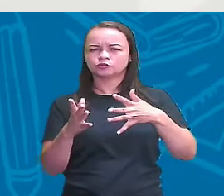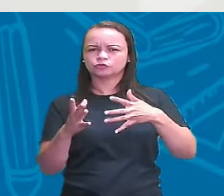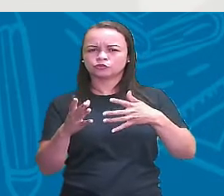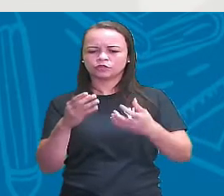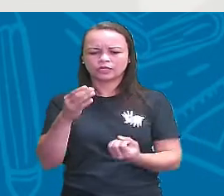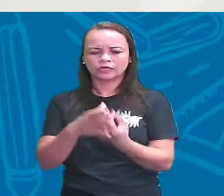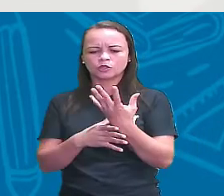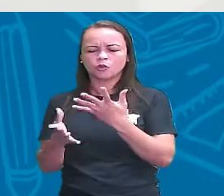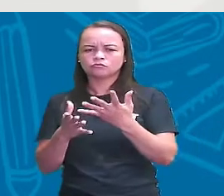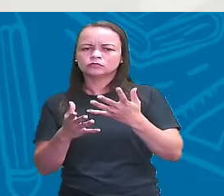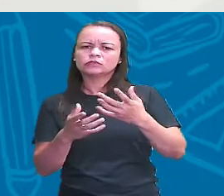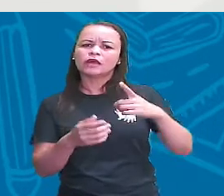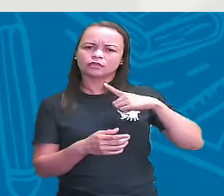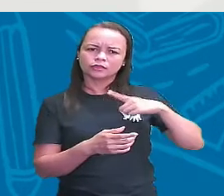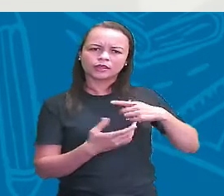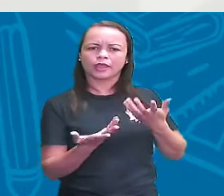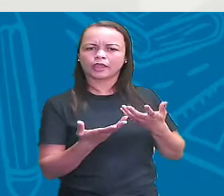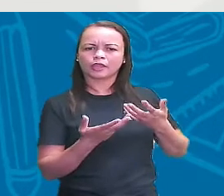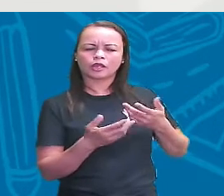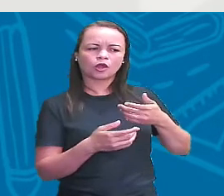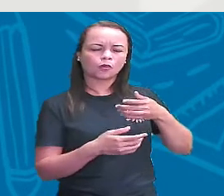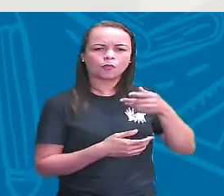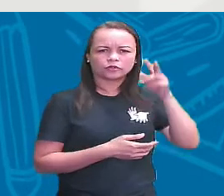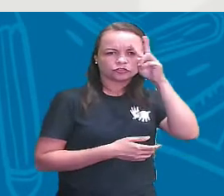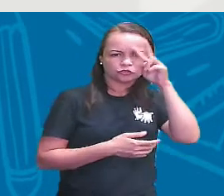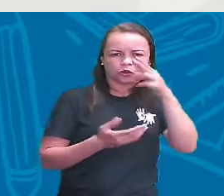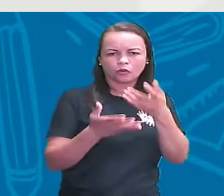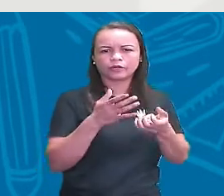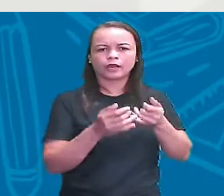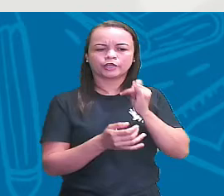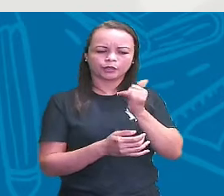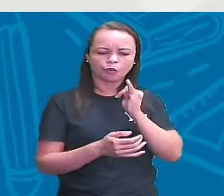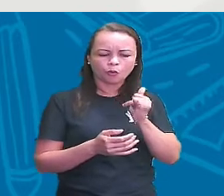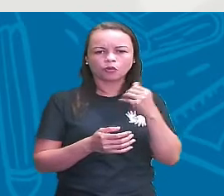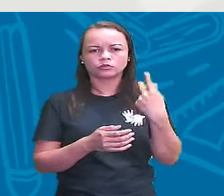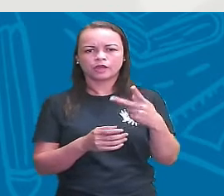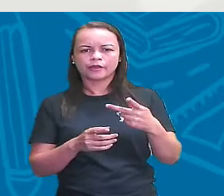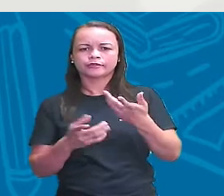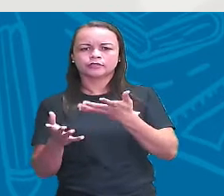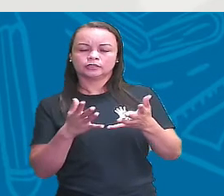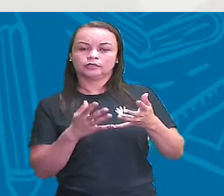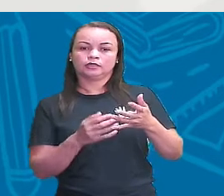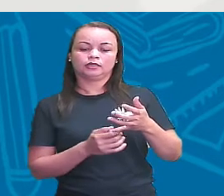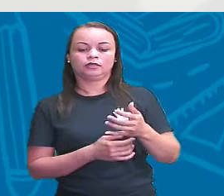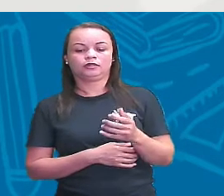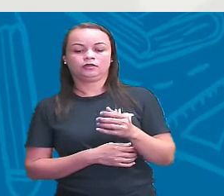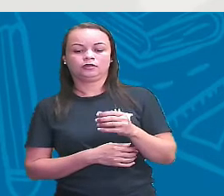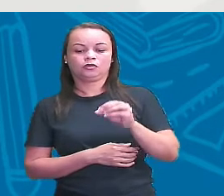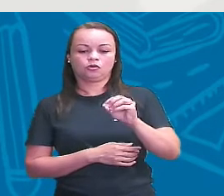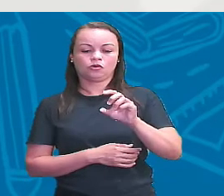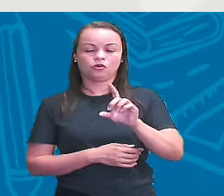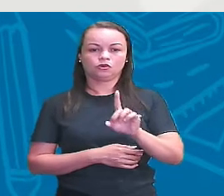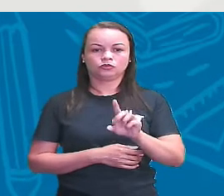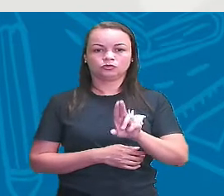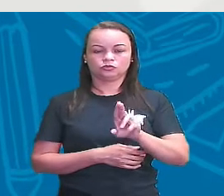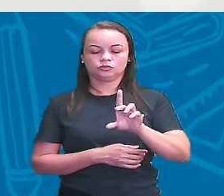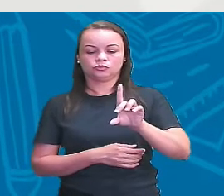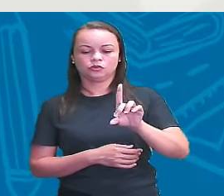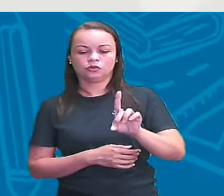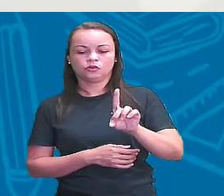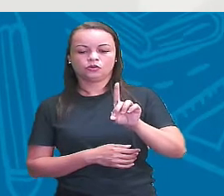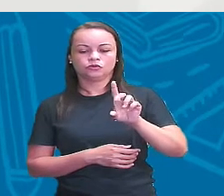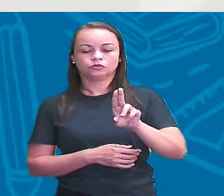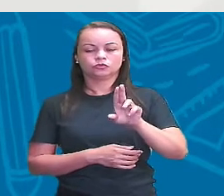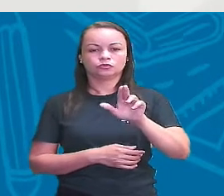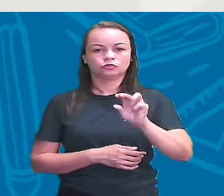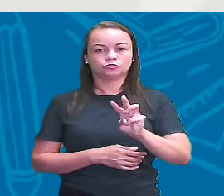como nasceu aquela sociedade, certo? E aí, Ododua, ele é considerado uma divindade, tá? E aí,